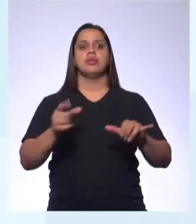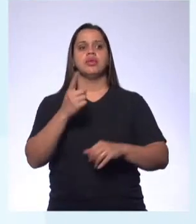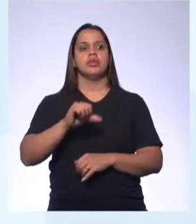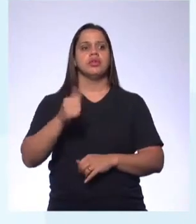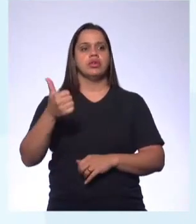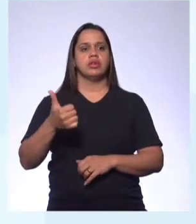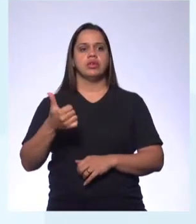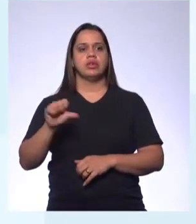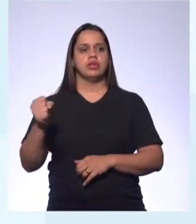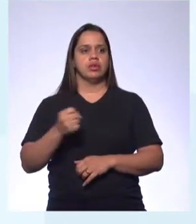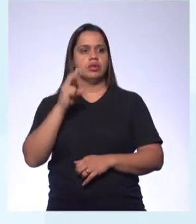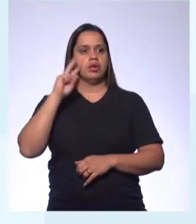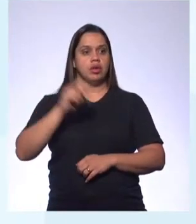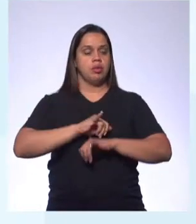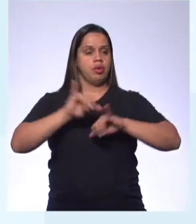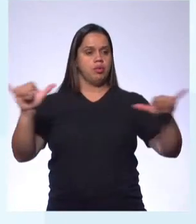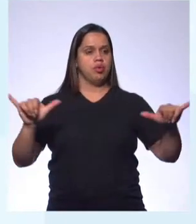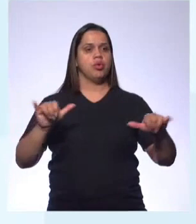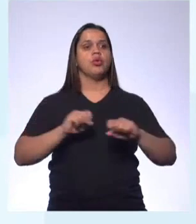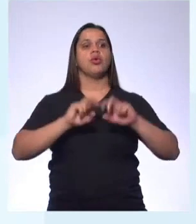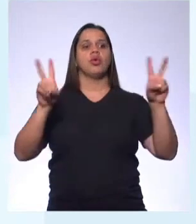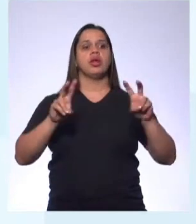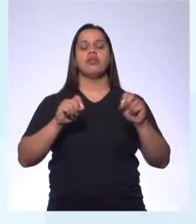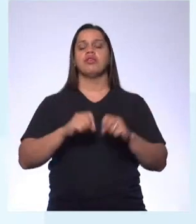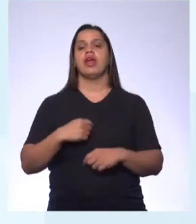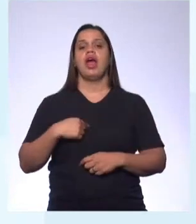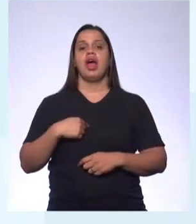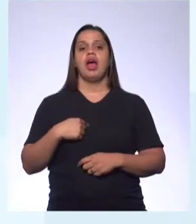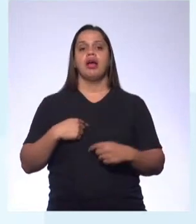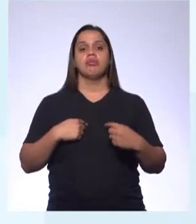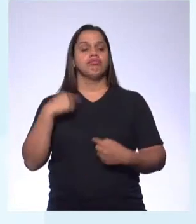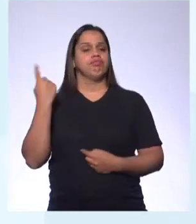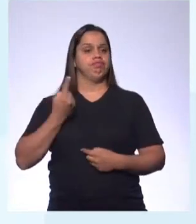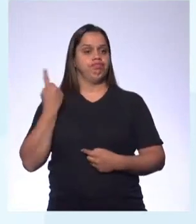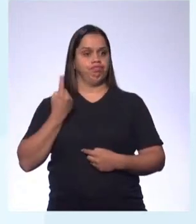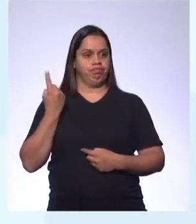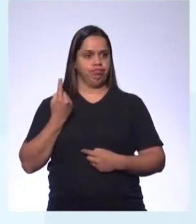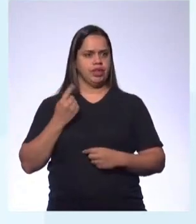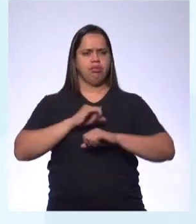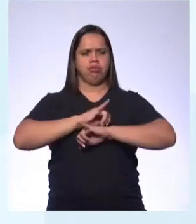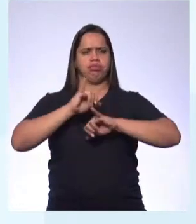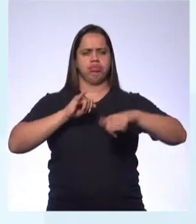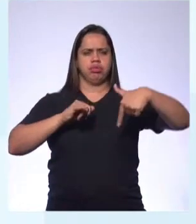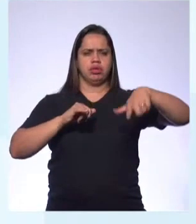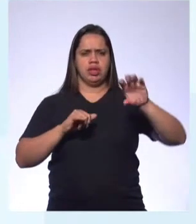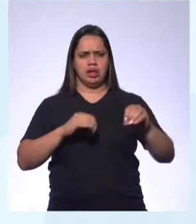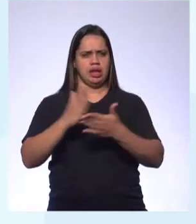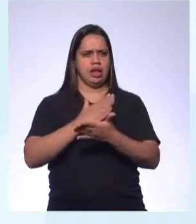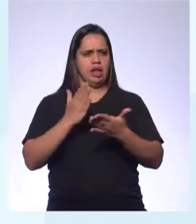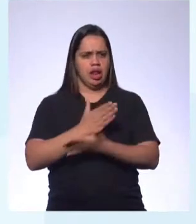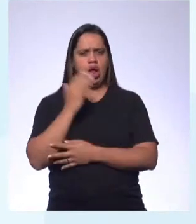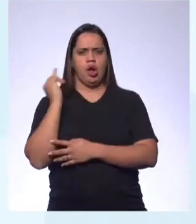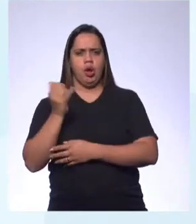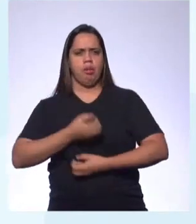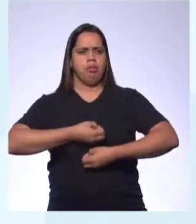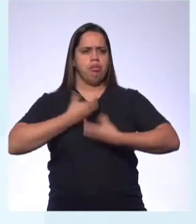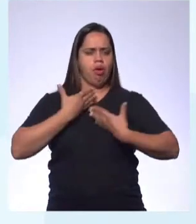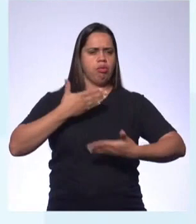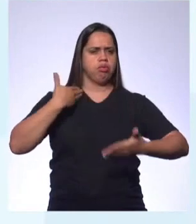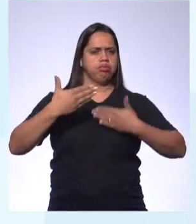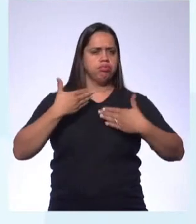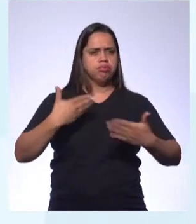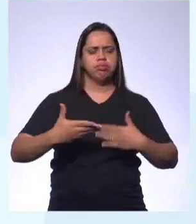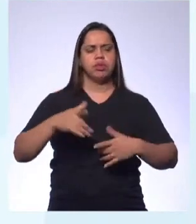Sozinha. Publicou mais de 70 livros, entre contos, poesia, prosa,